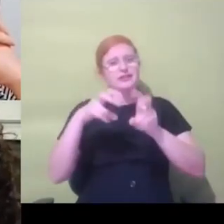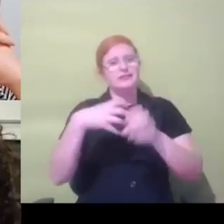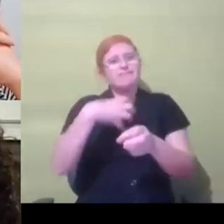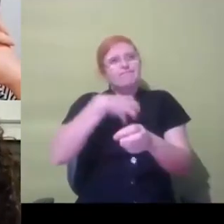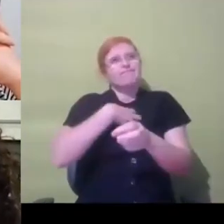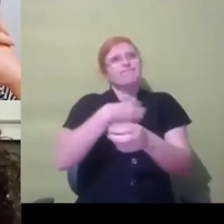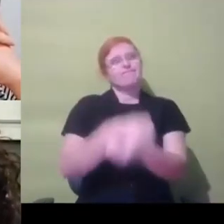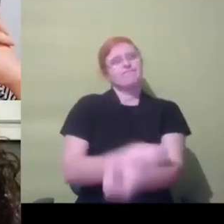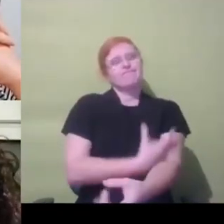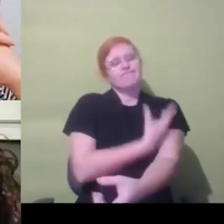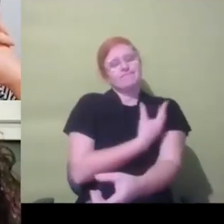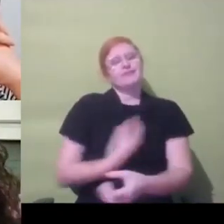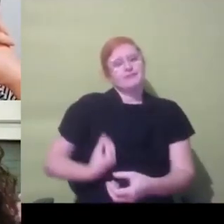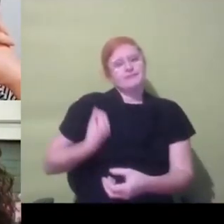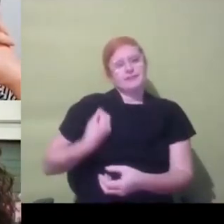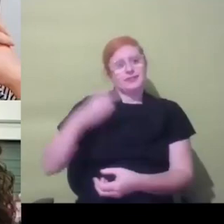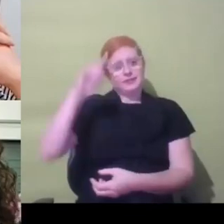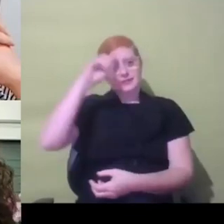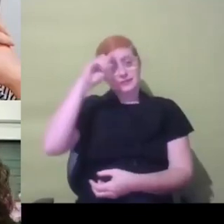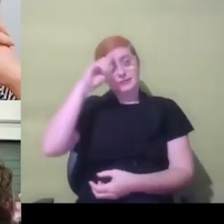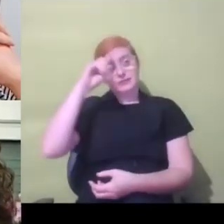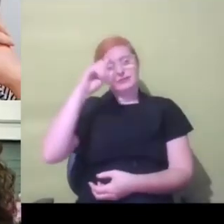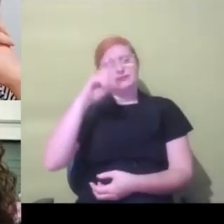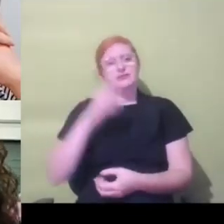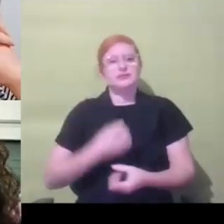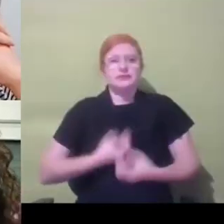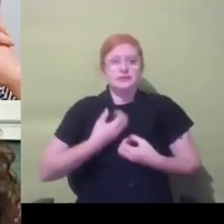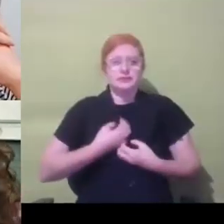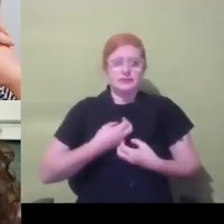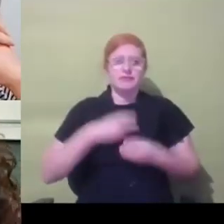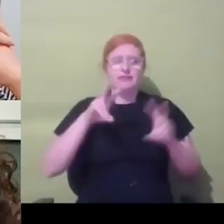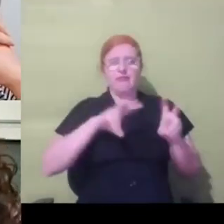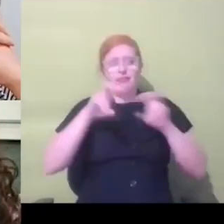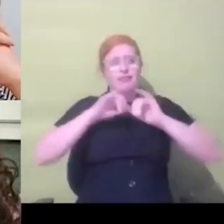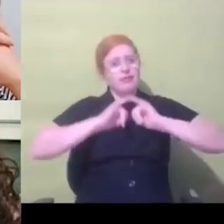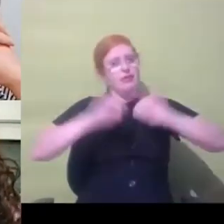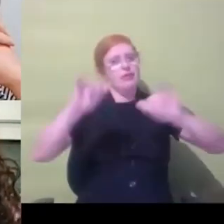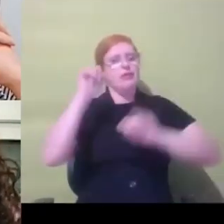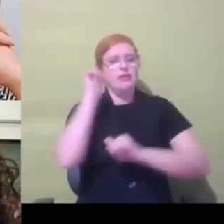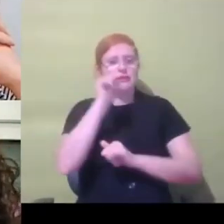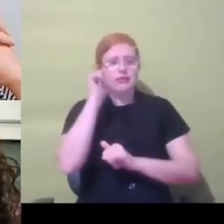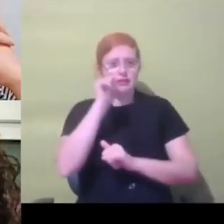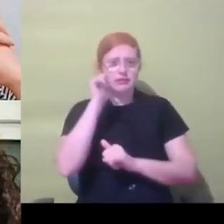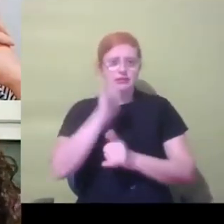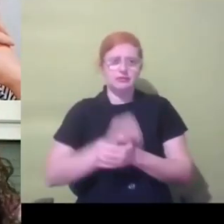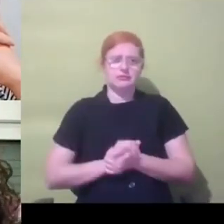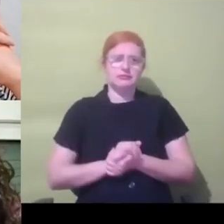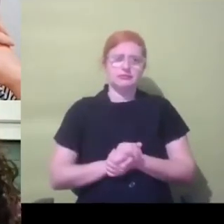vida, no nosso cotidiano. E o poema chama Manifesto Mulher.